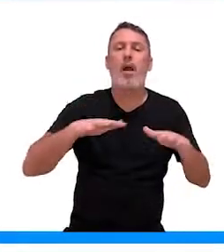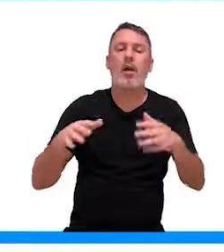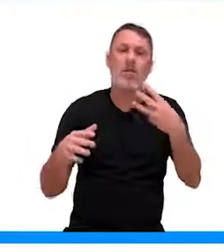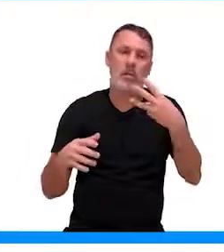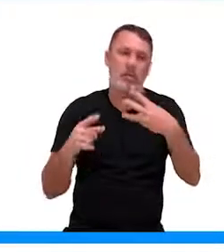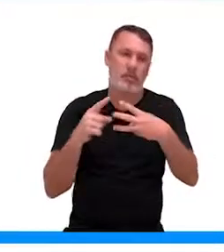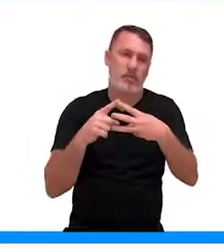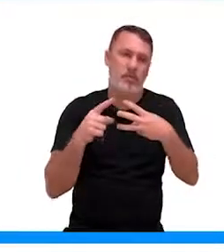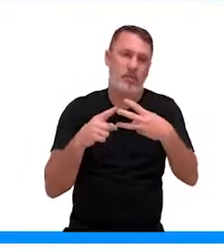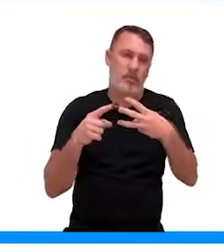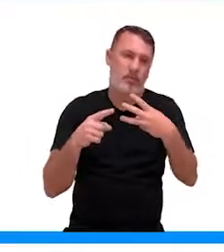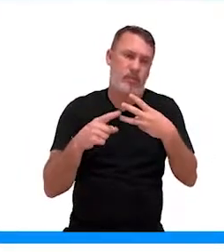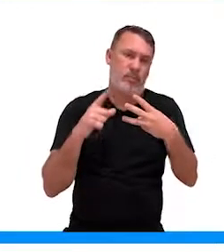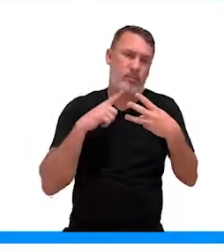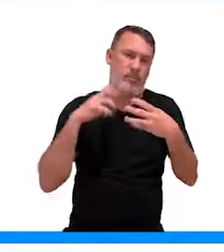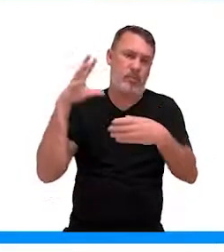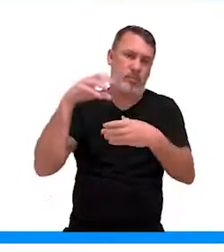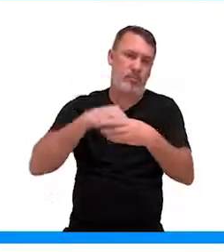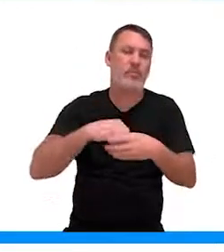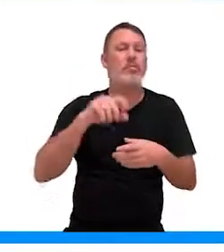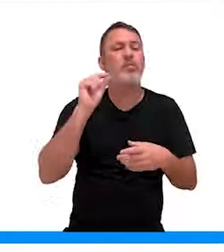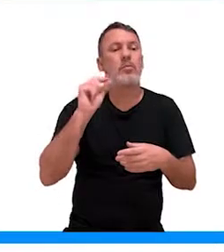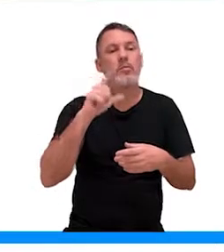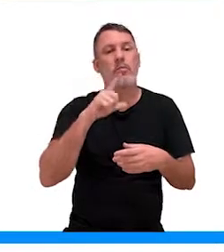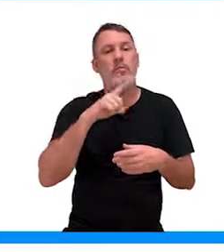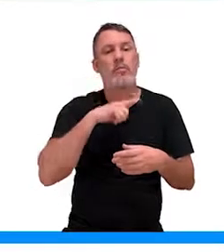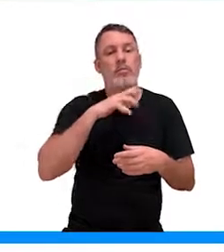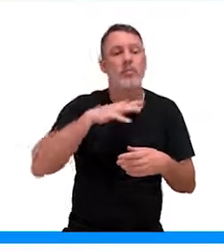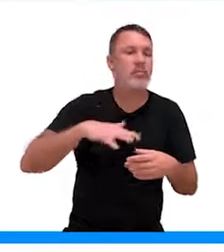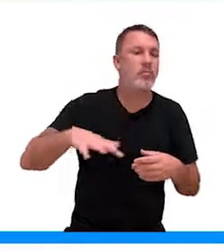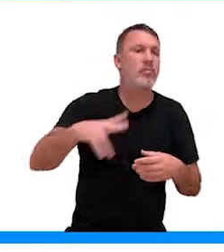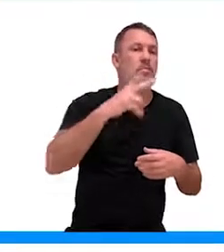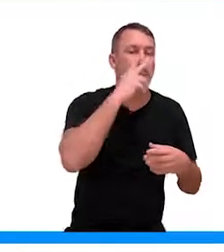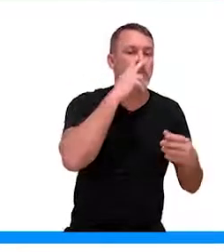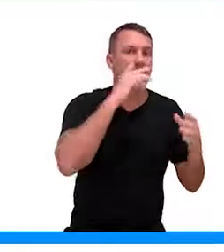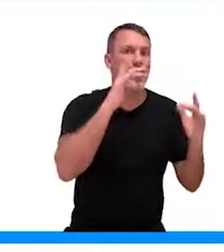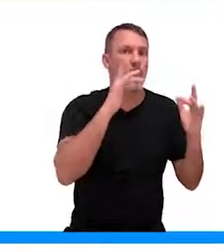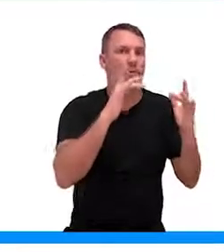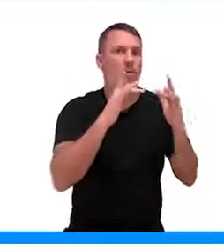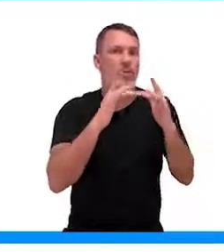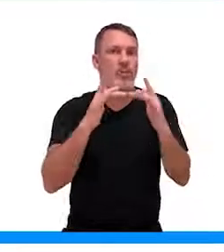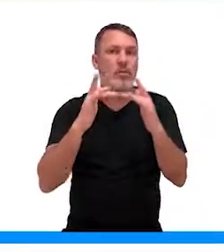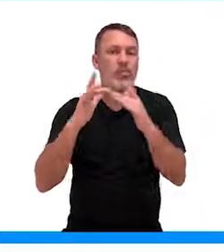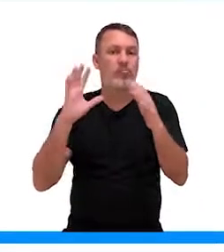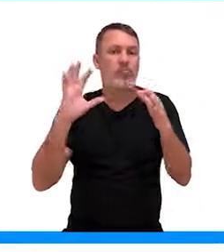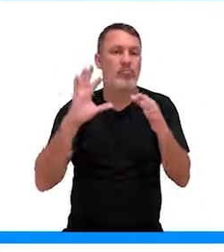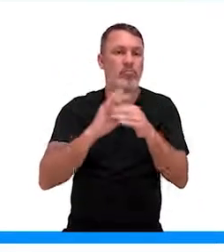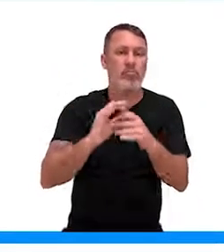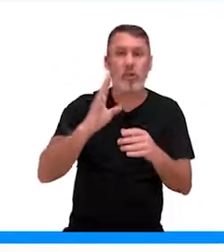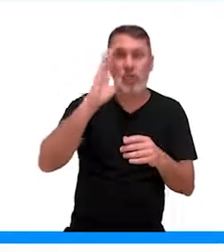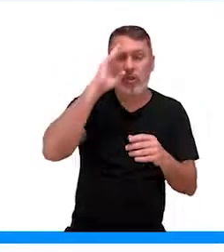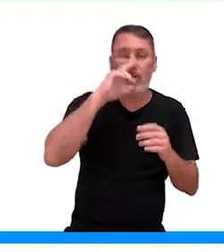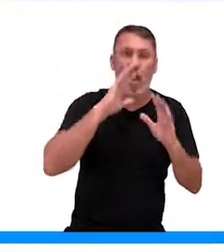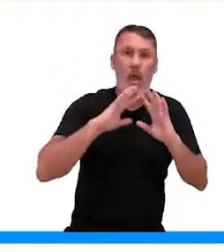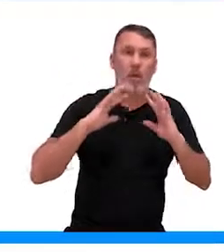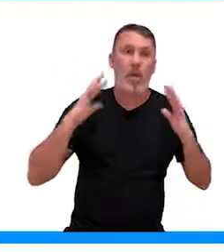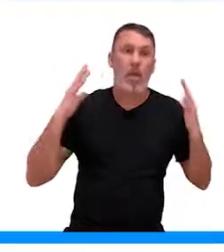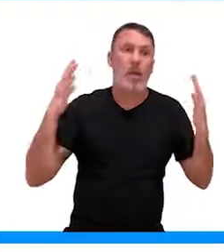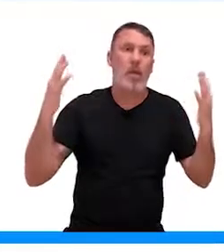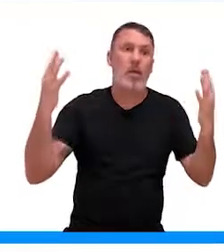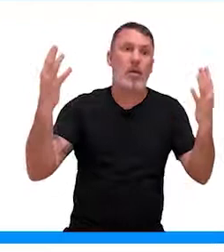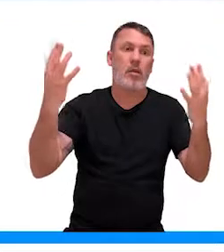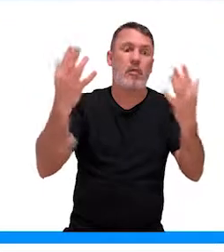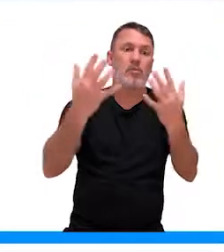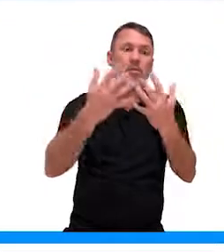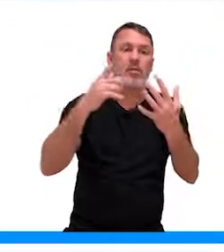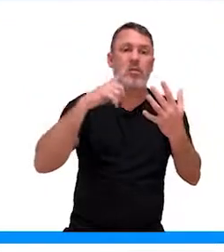Os abertos ou costeiros, ou seja, aqueles que têm um contato direto, tá? Aberto com